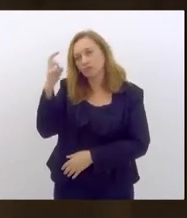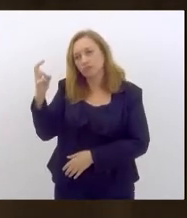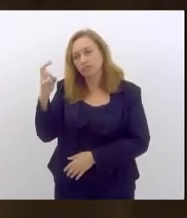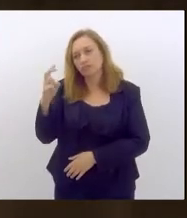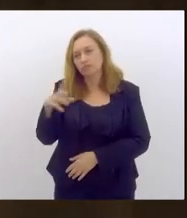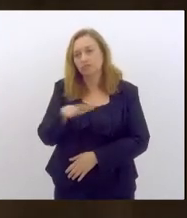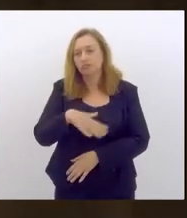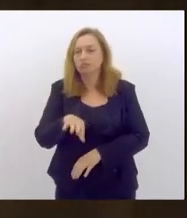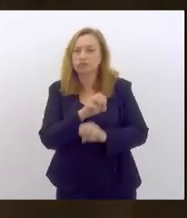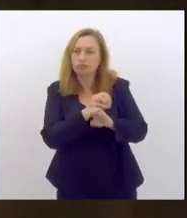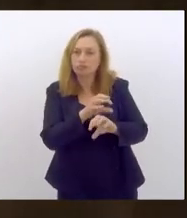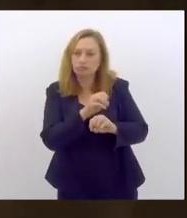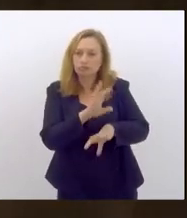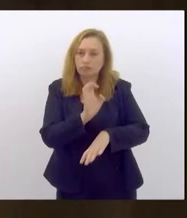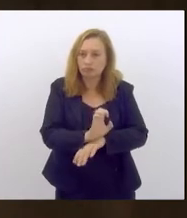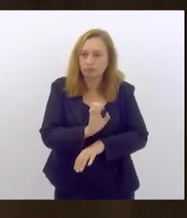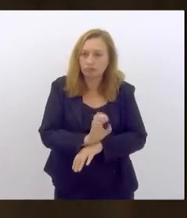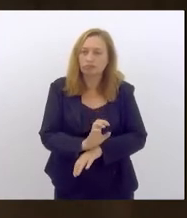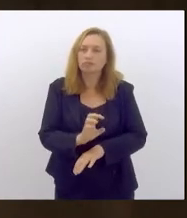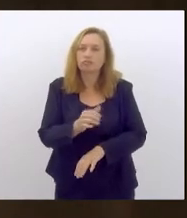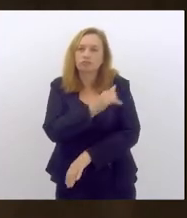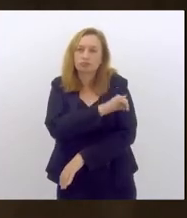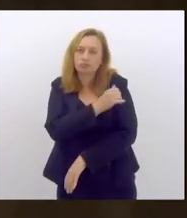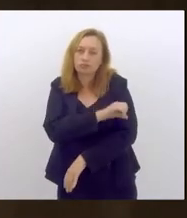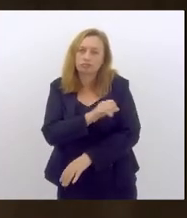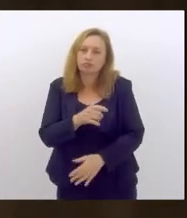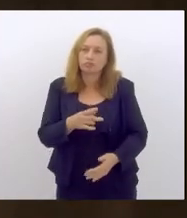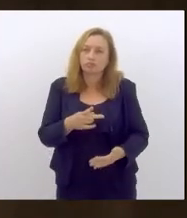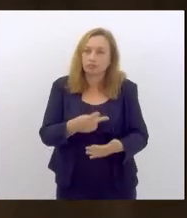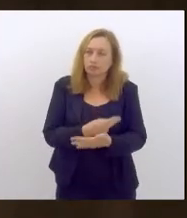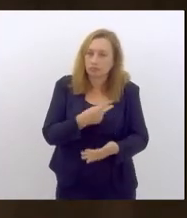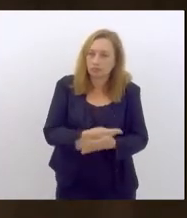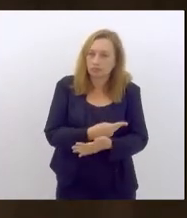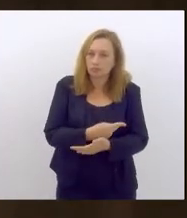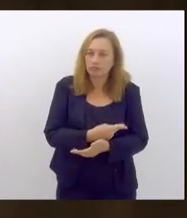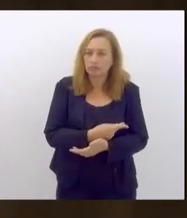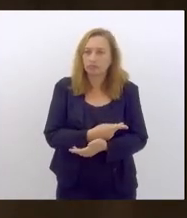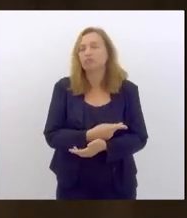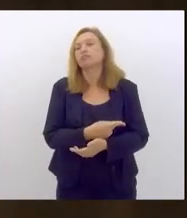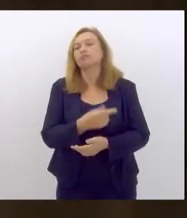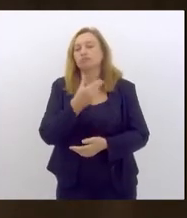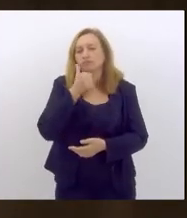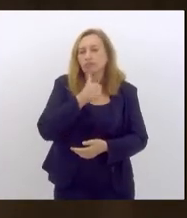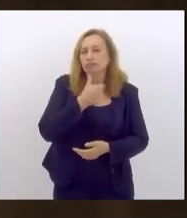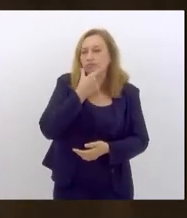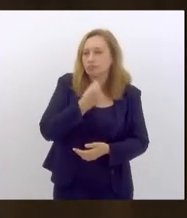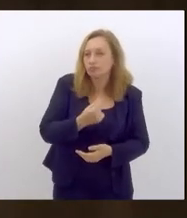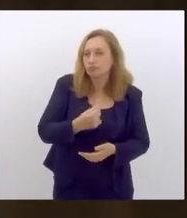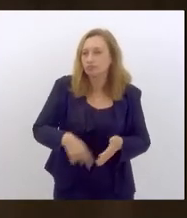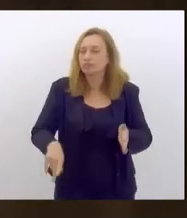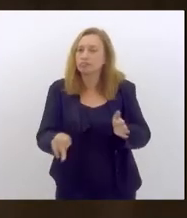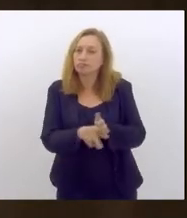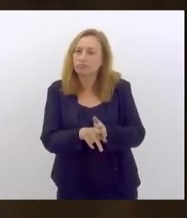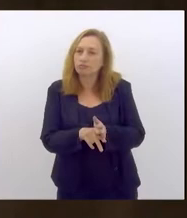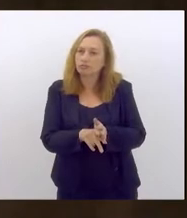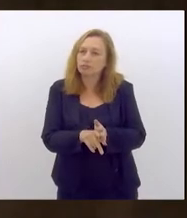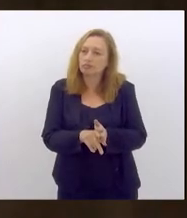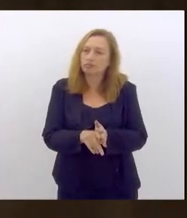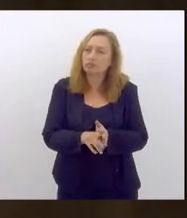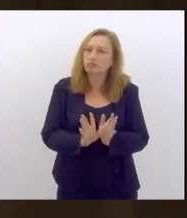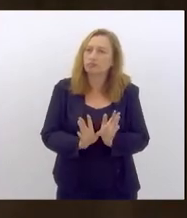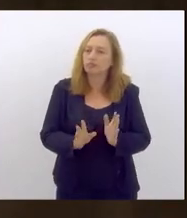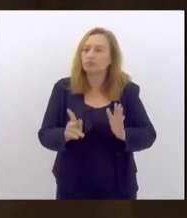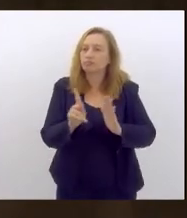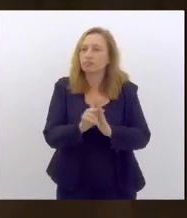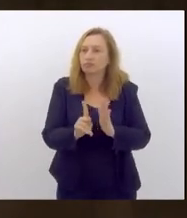educação. O Rio de Janeiro vem cometendo uma injustiça há décadas com esses homens e mulheres que fazem parte do projeto original